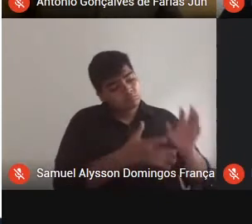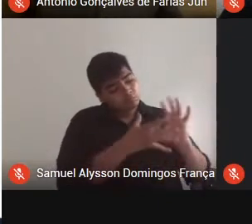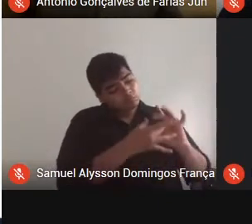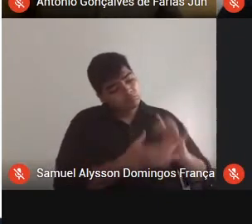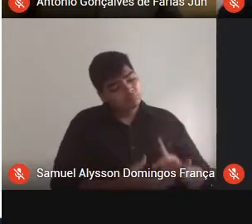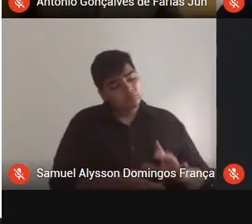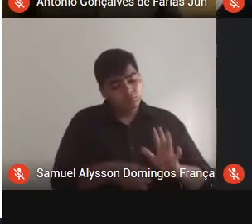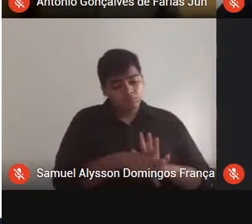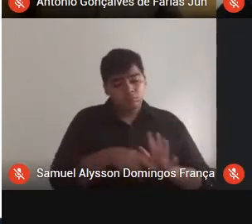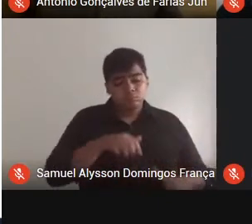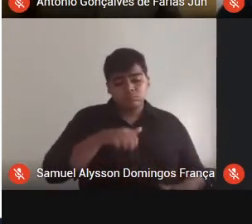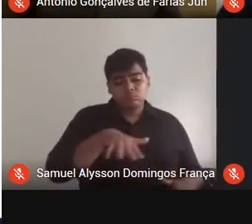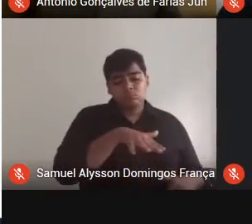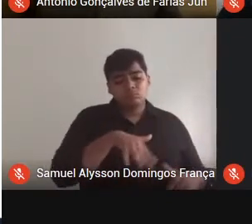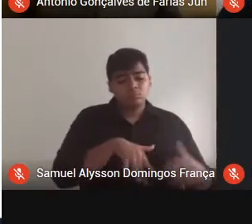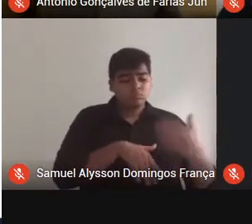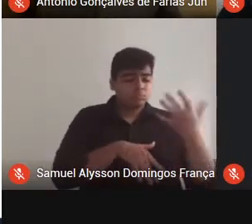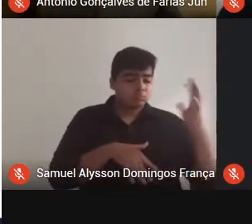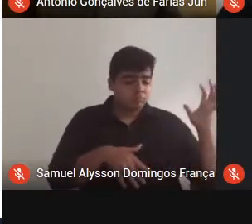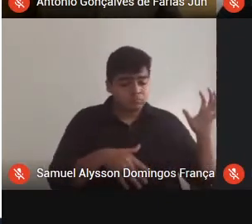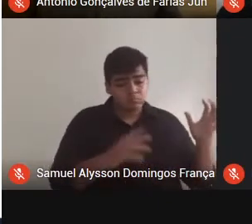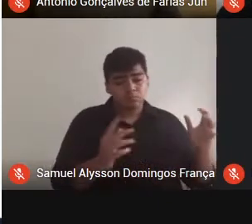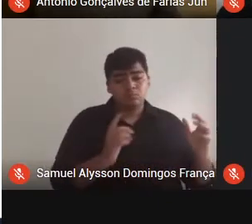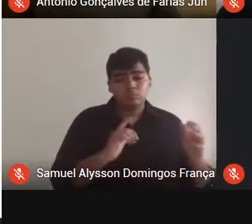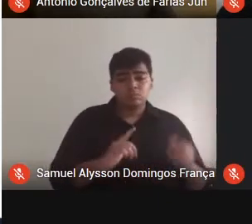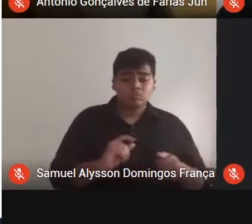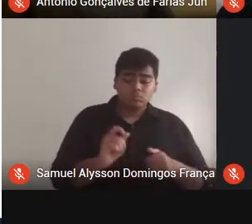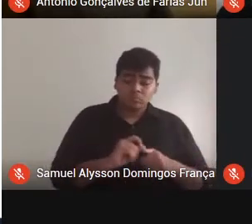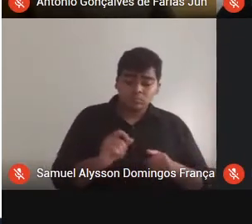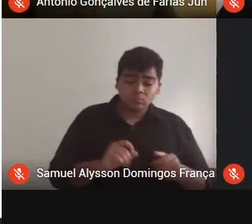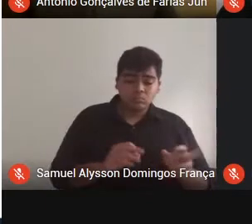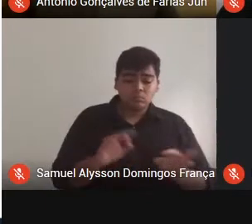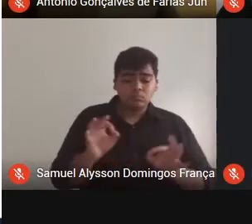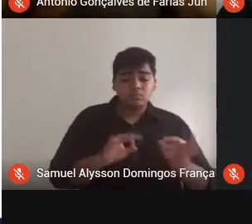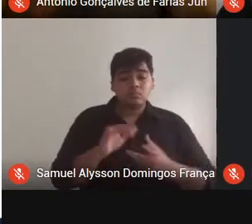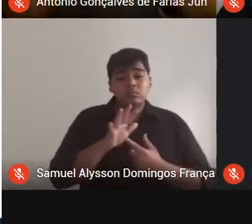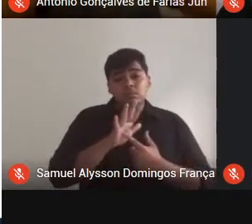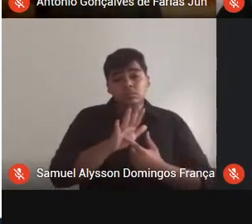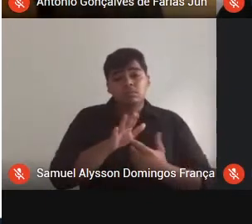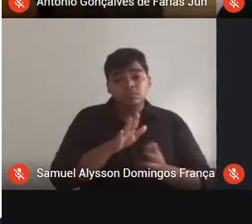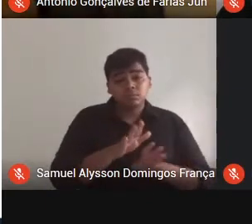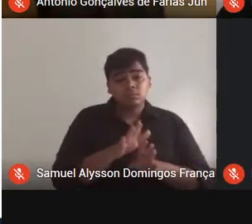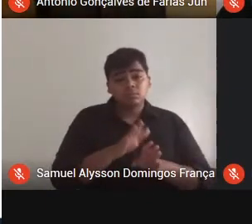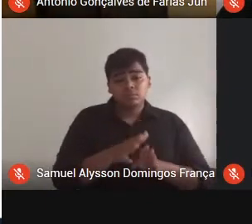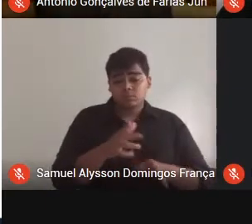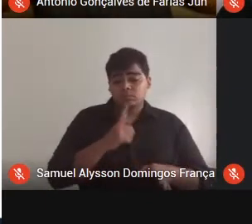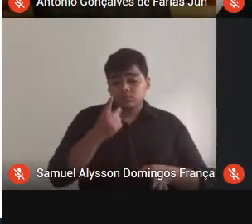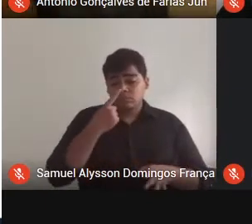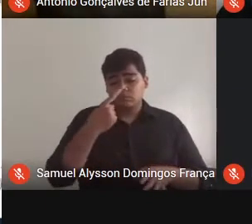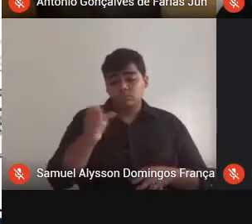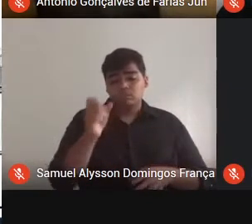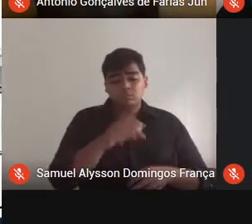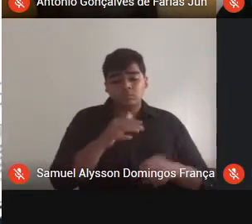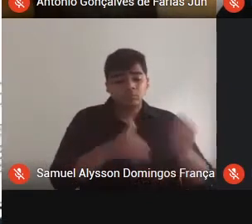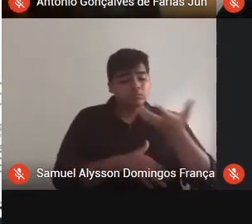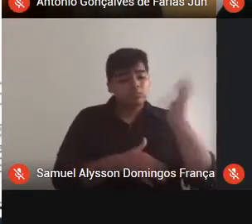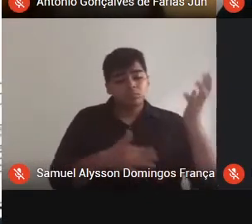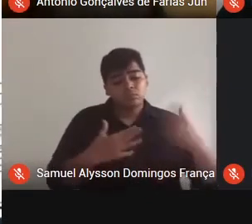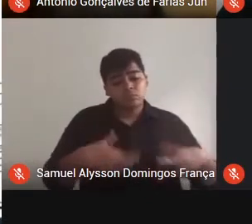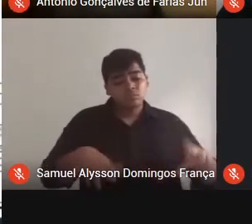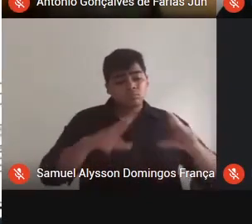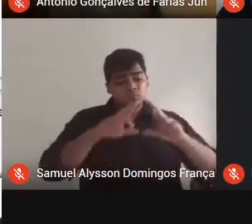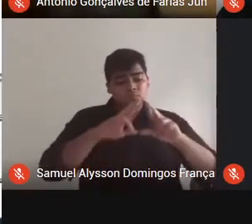área ambiental de fazer, né, o dimensionamento da fossa ecológica, do recolhimento de água,